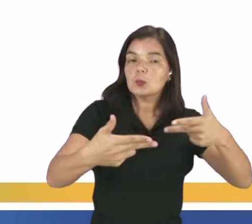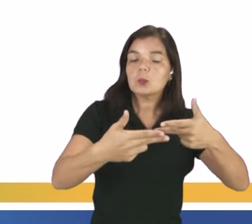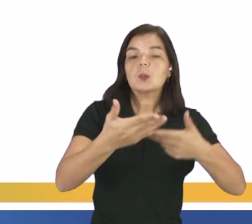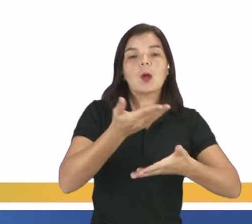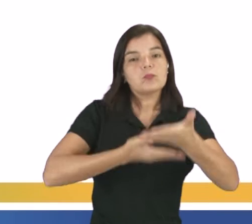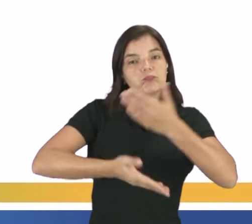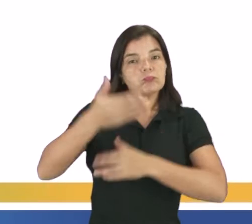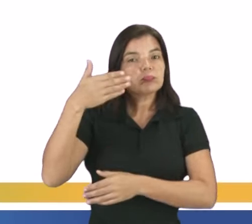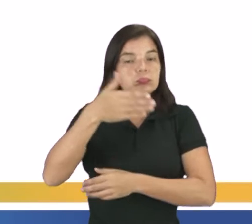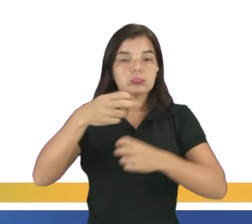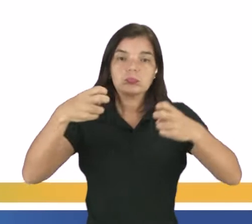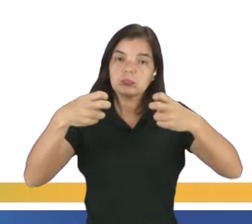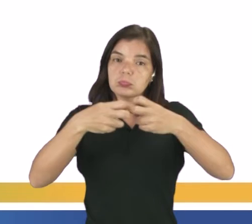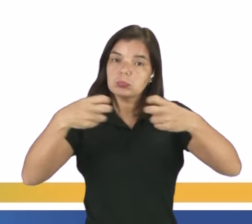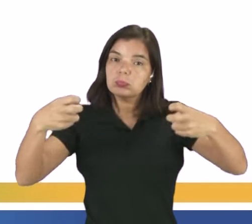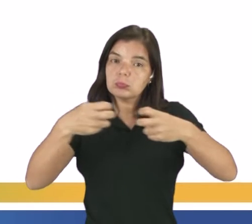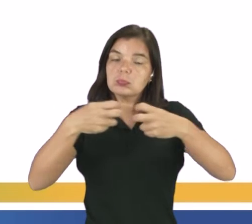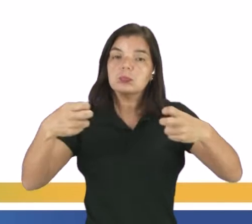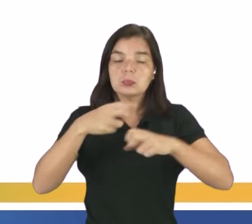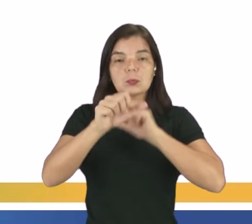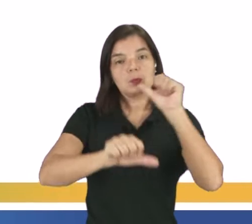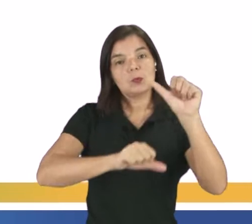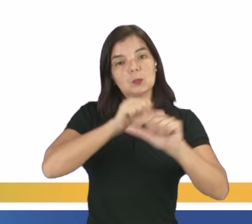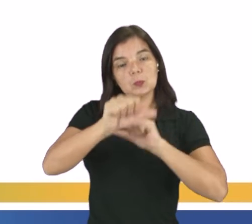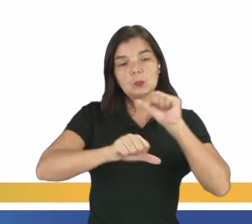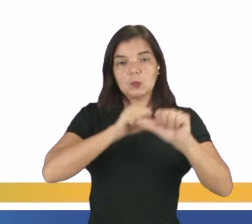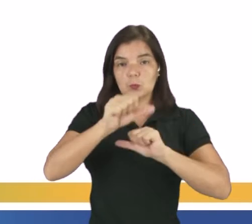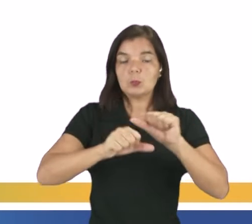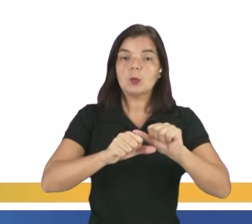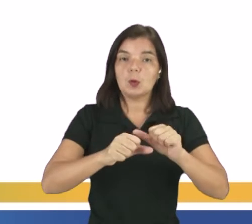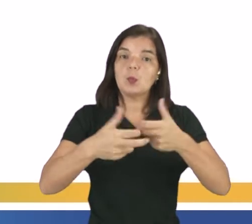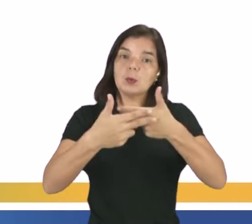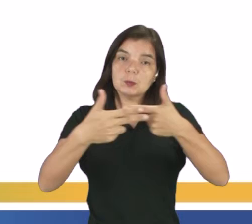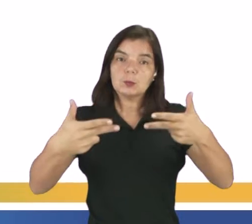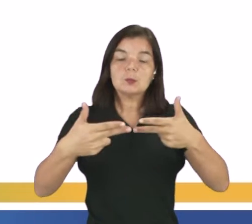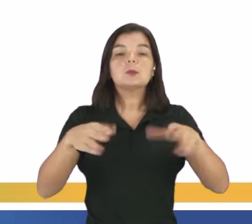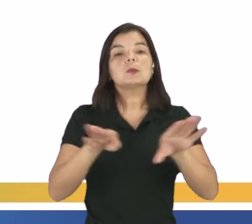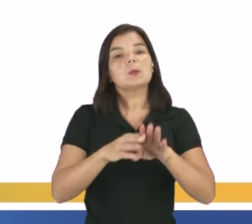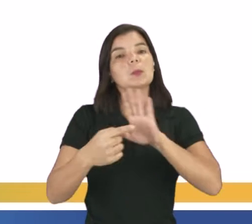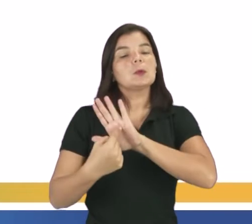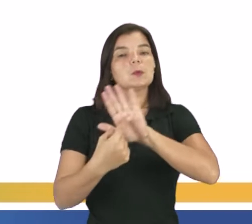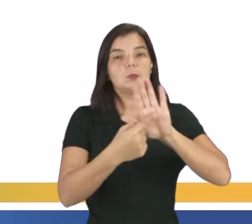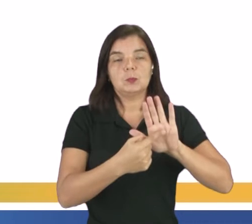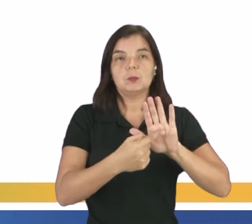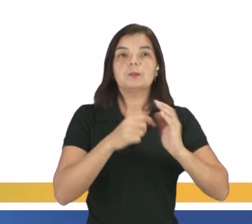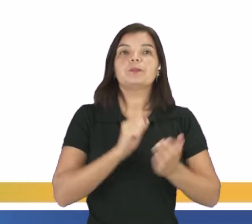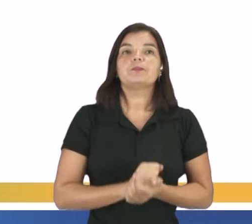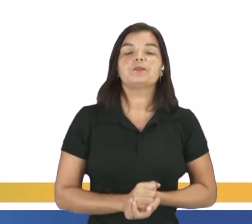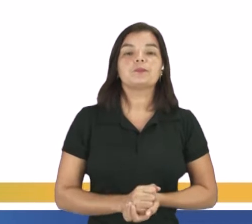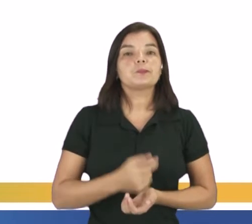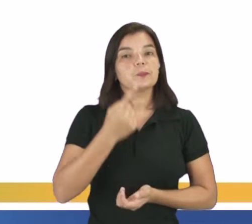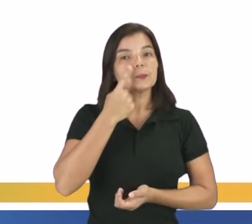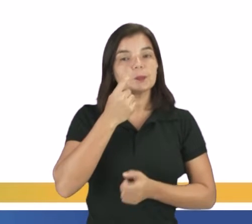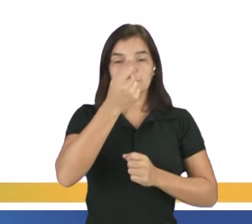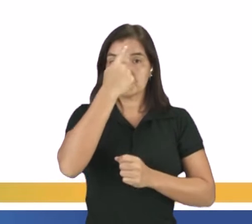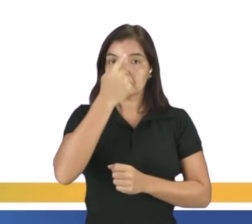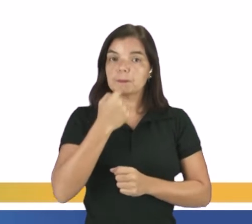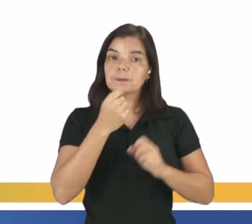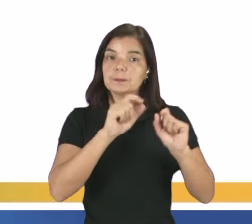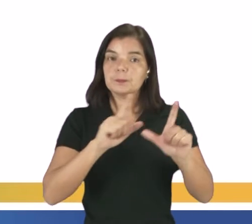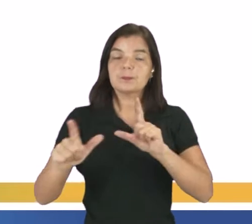sua constante elástica com a deformação sofrida pelo corpo e é mostrada a seguir. Confira aí na